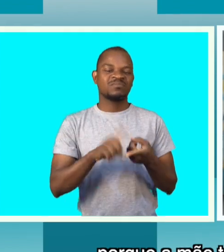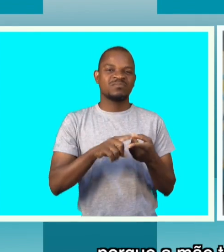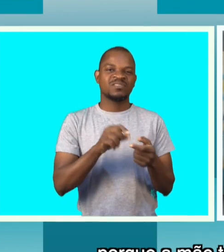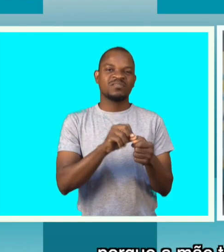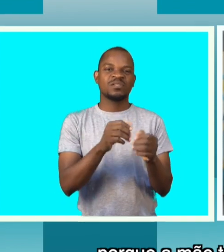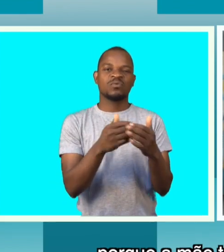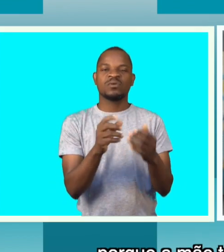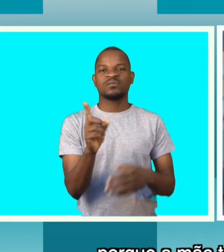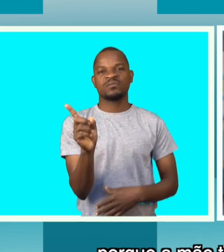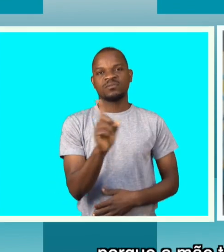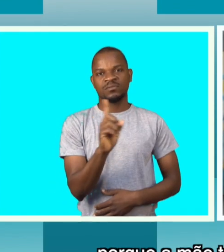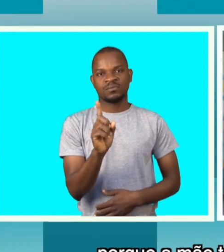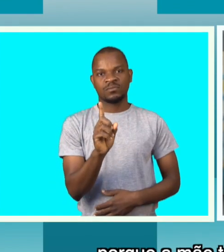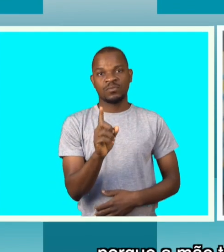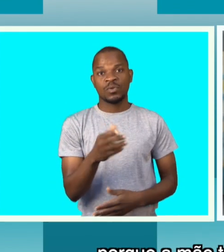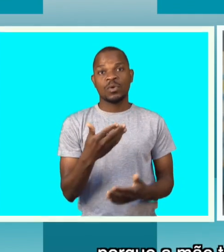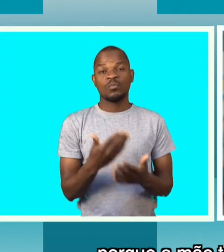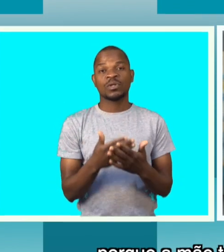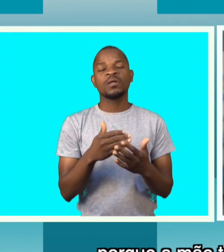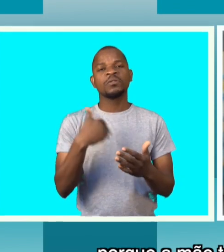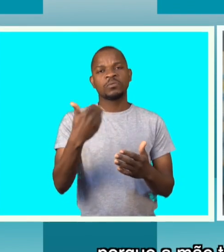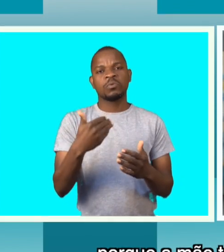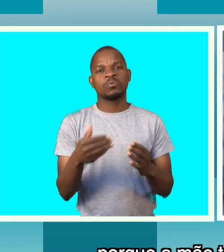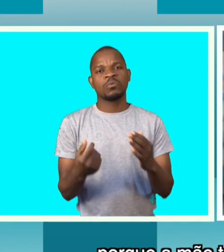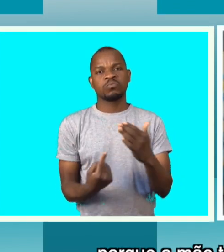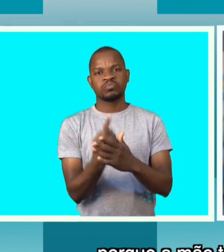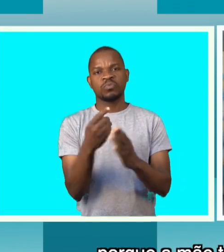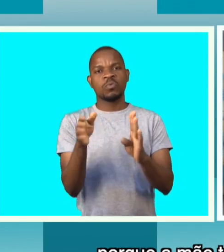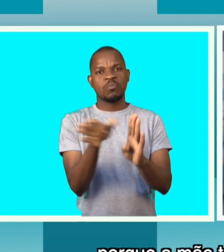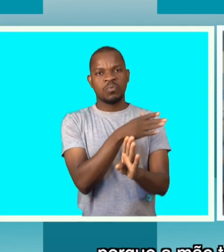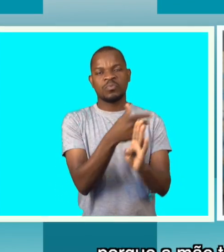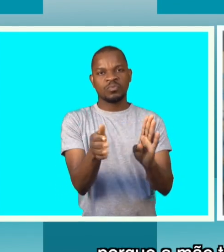que é muito resistente do que é violência